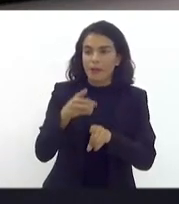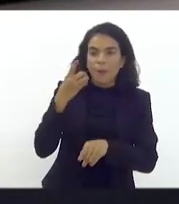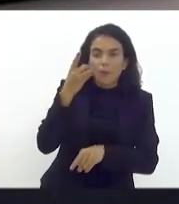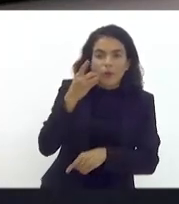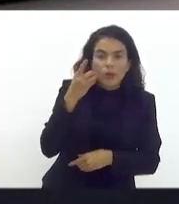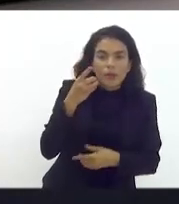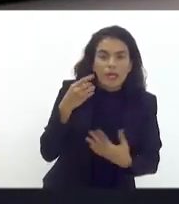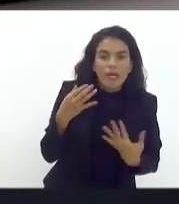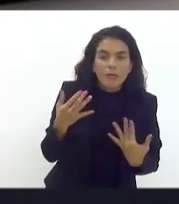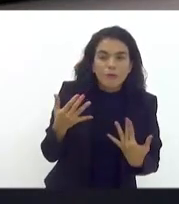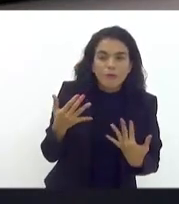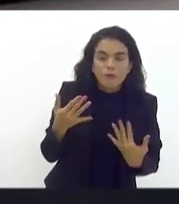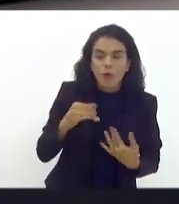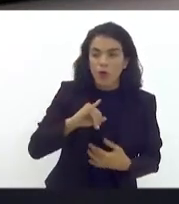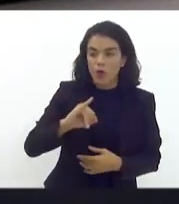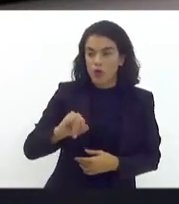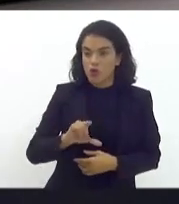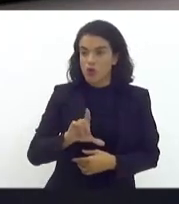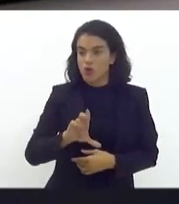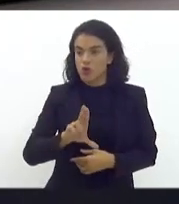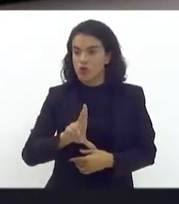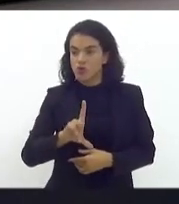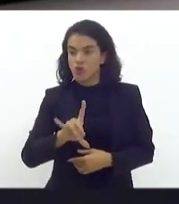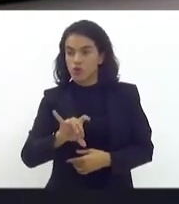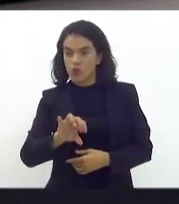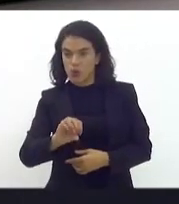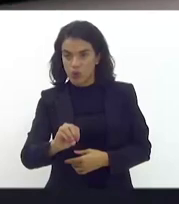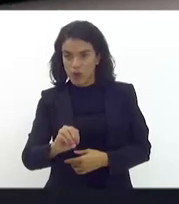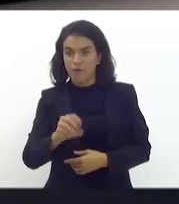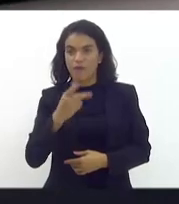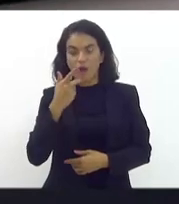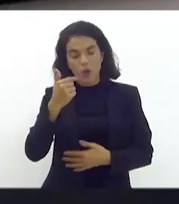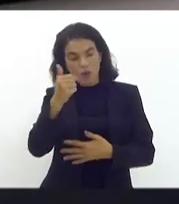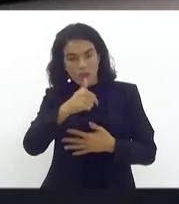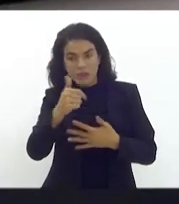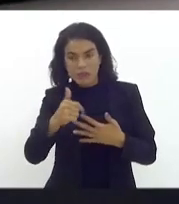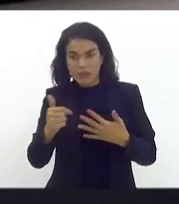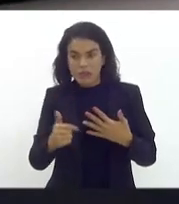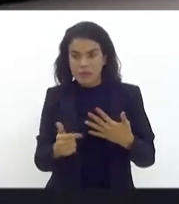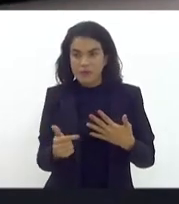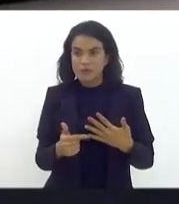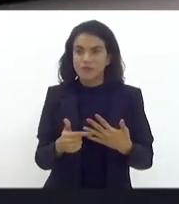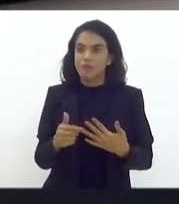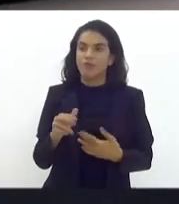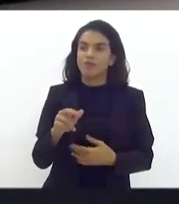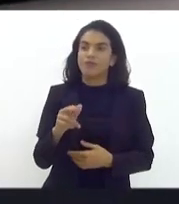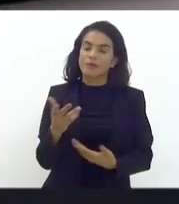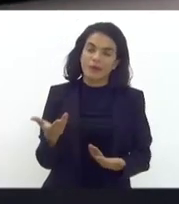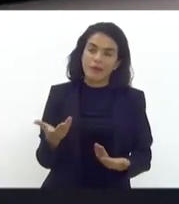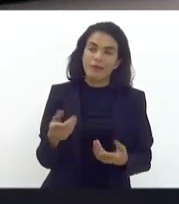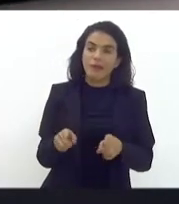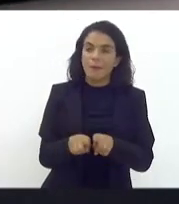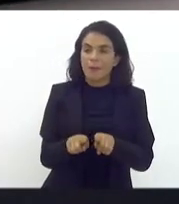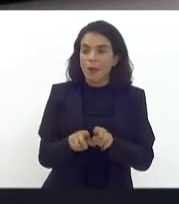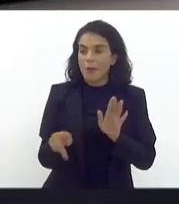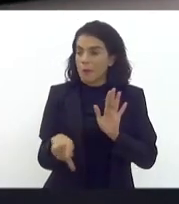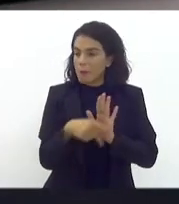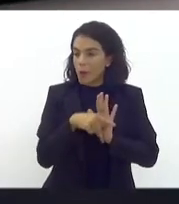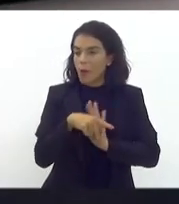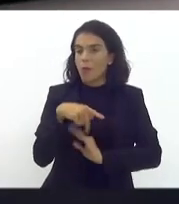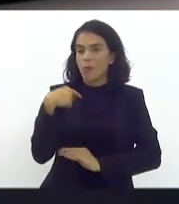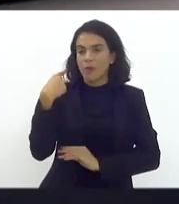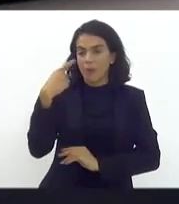deputado Júlio Rocha né que mencionou essas questões também isso não é o próprio Deputado